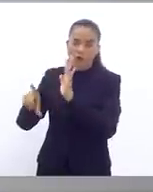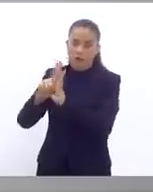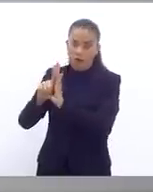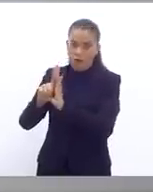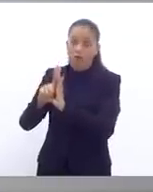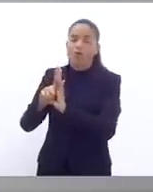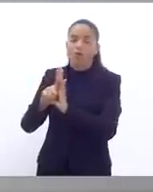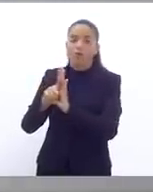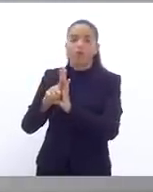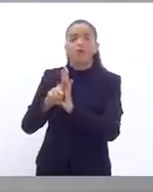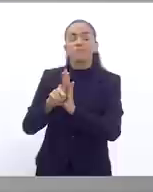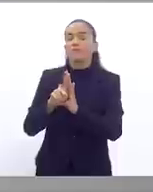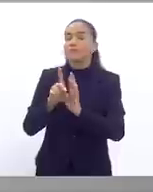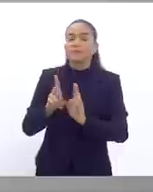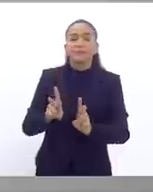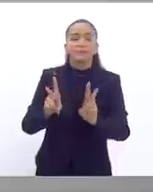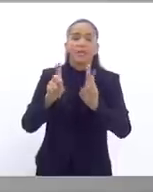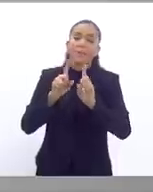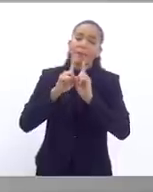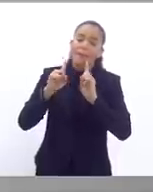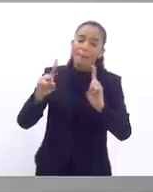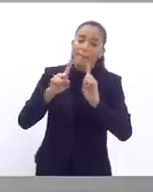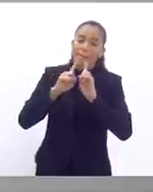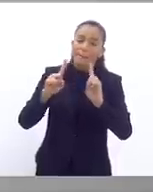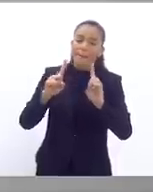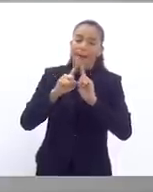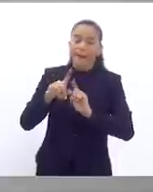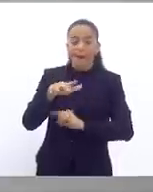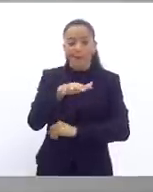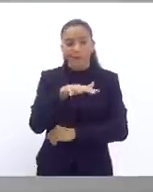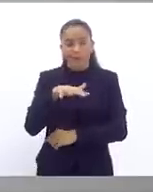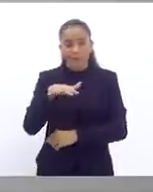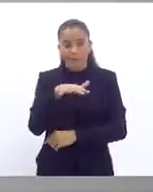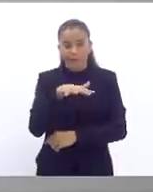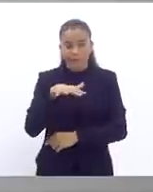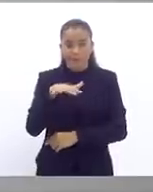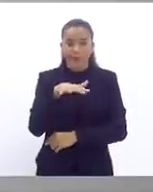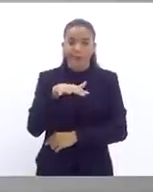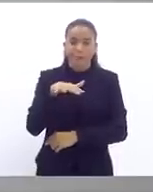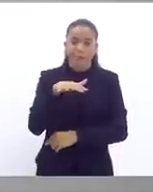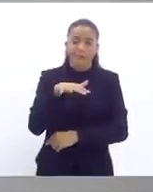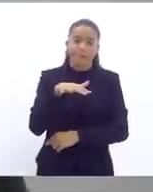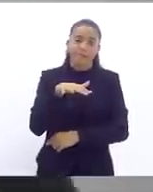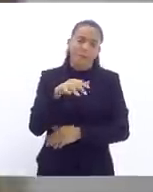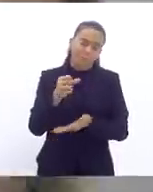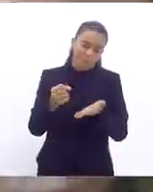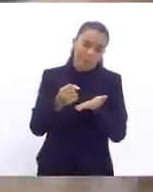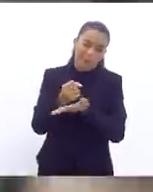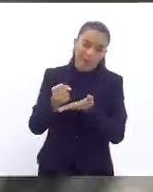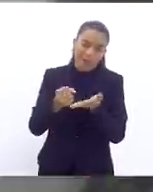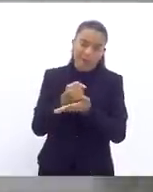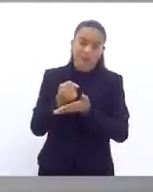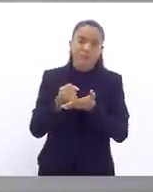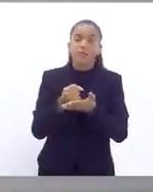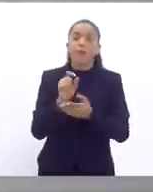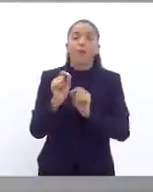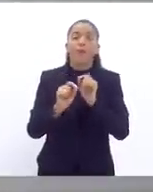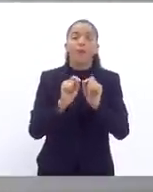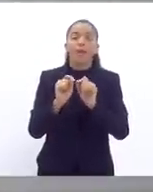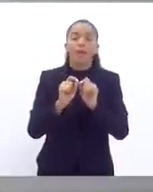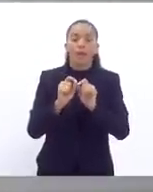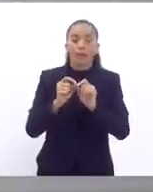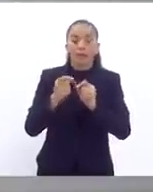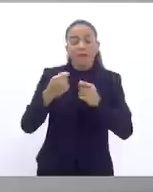sempre alegando aquela questão básica difícil de